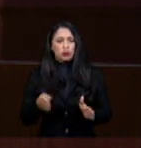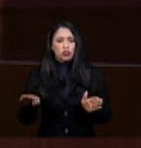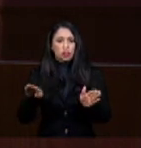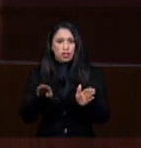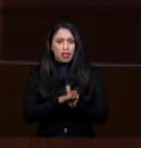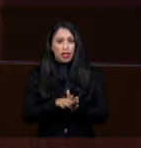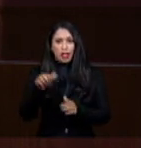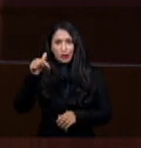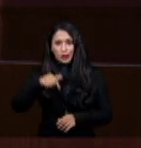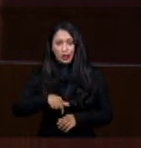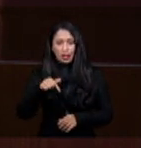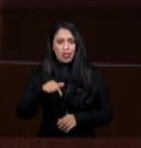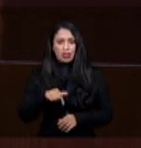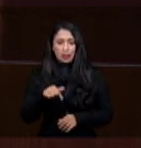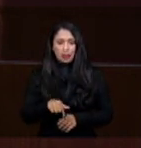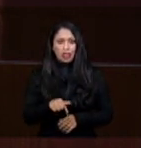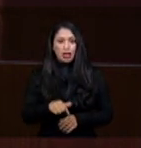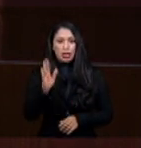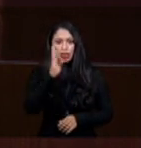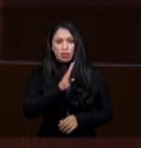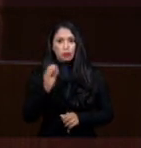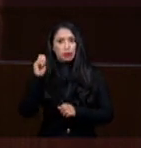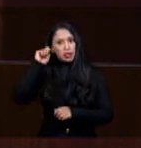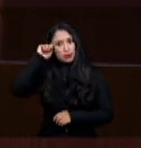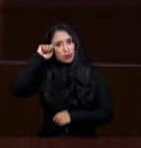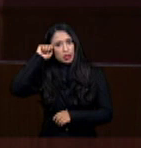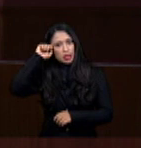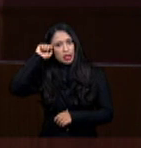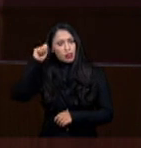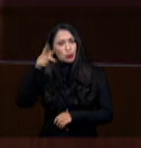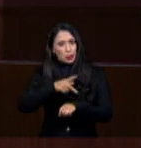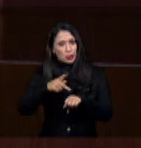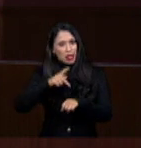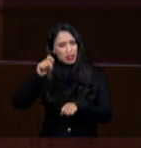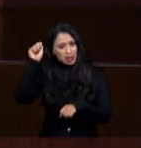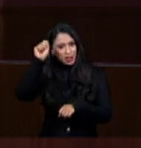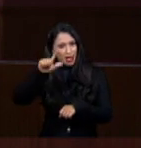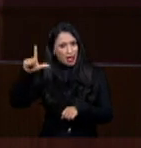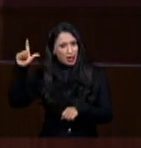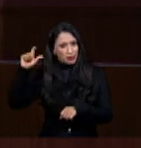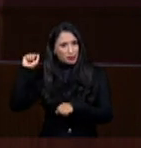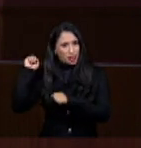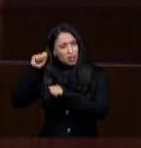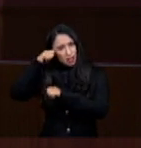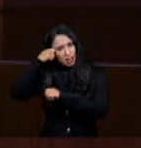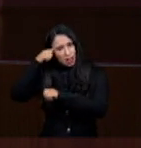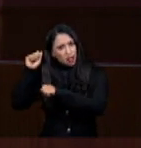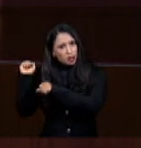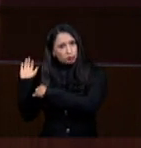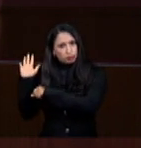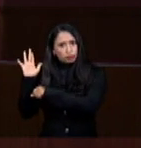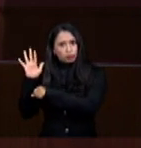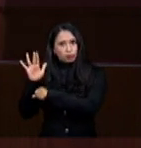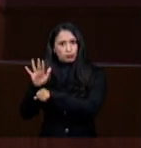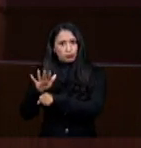trazidas sequestradas de África e trabalham